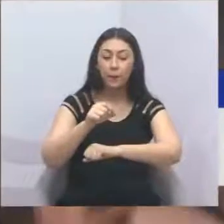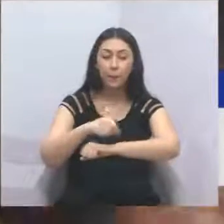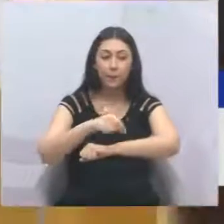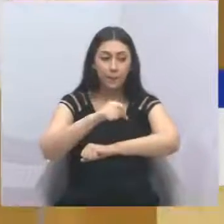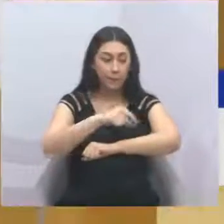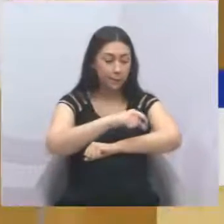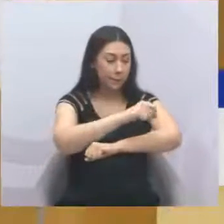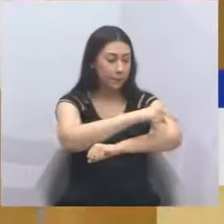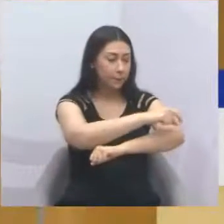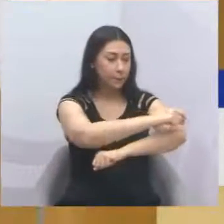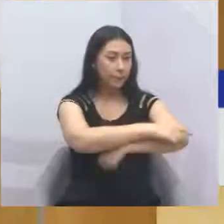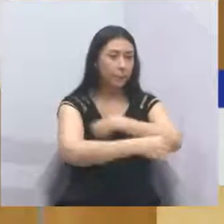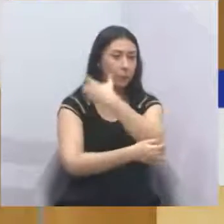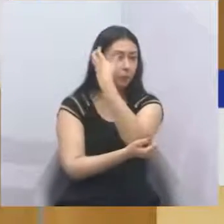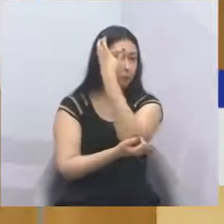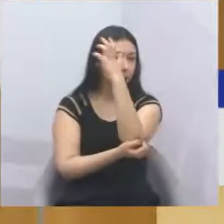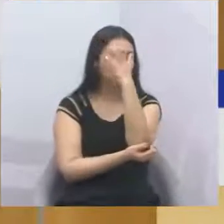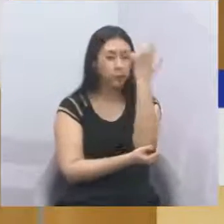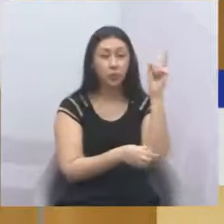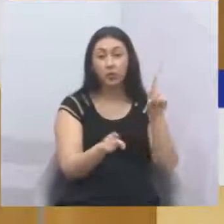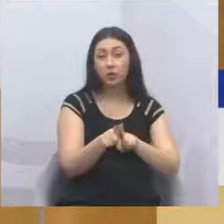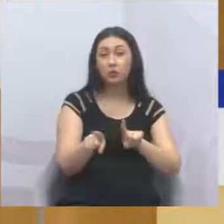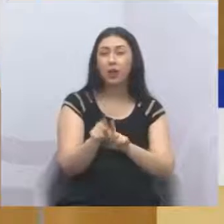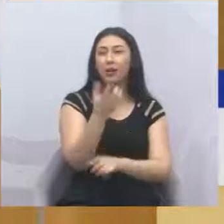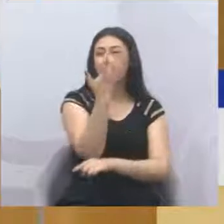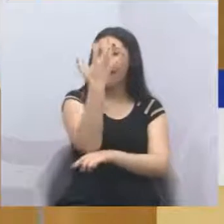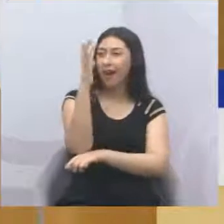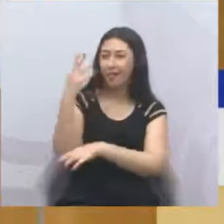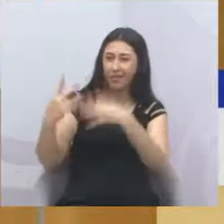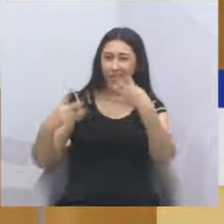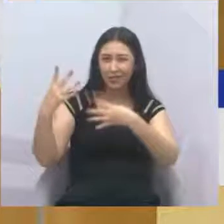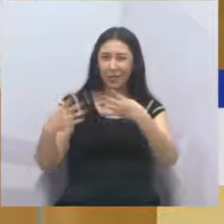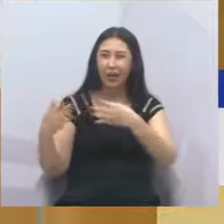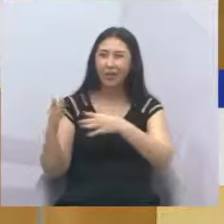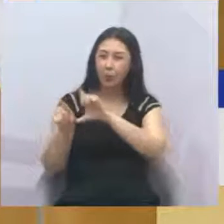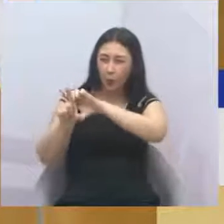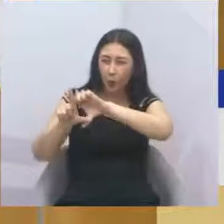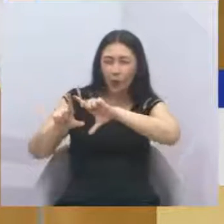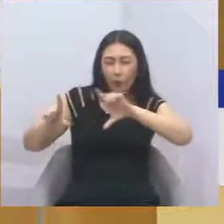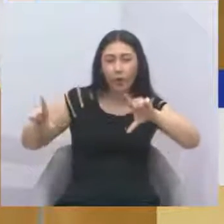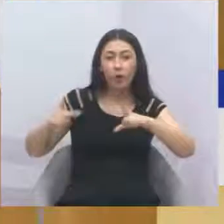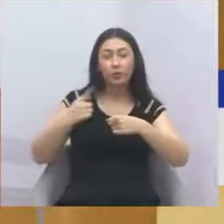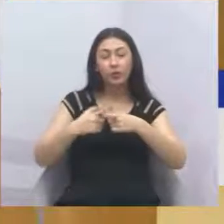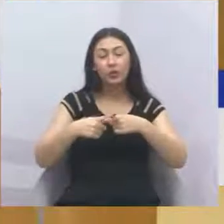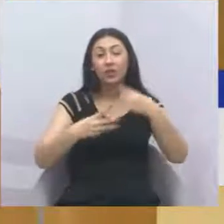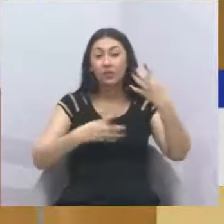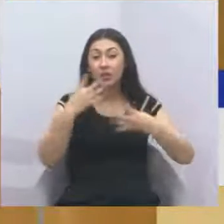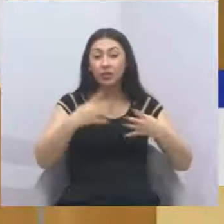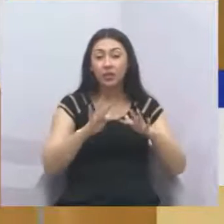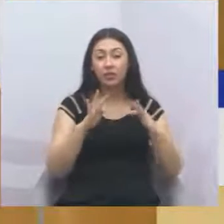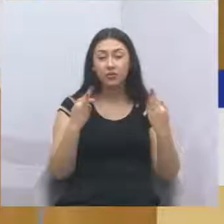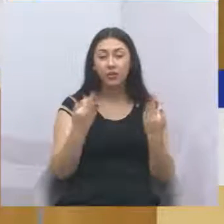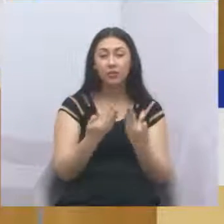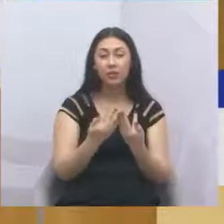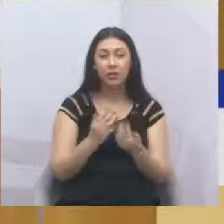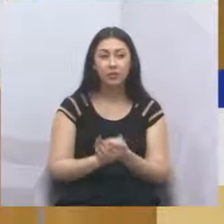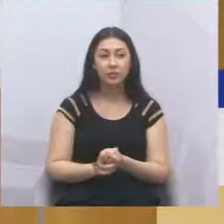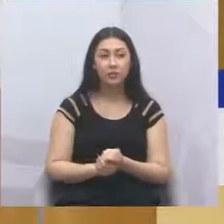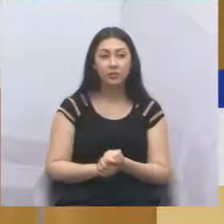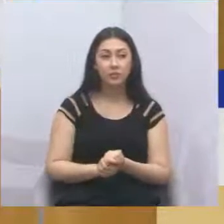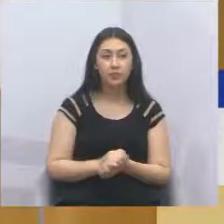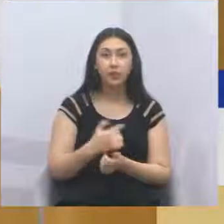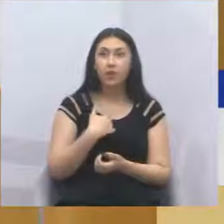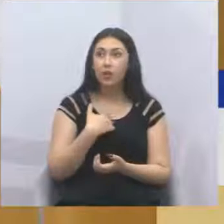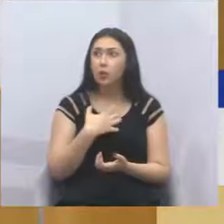arborização e supressão dessas árvores que causam danos a tantas famílias. Eu nunca senti